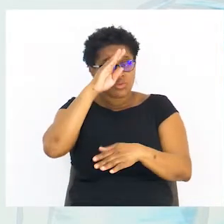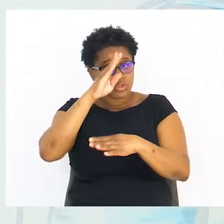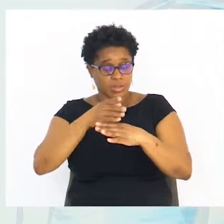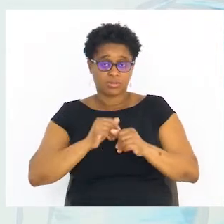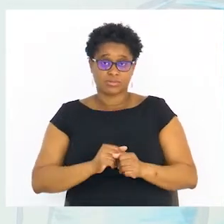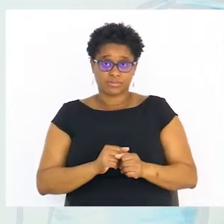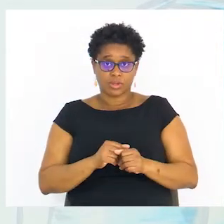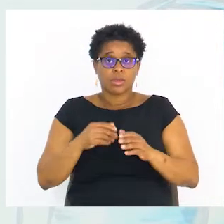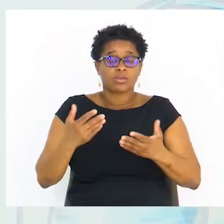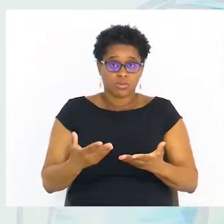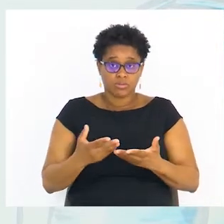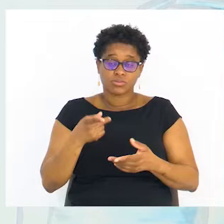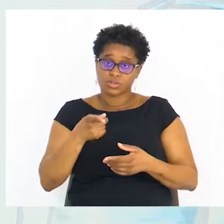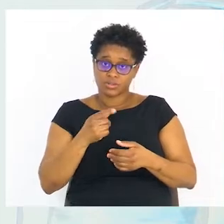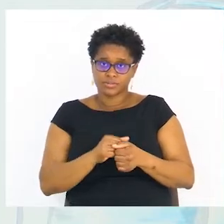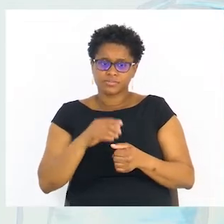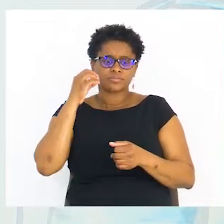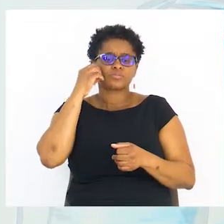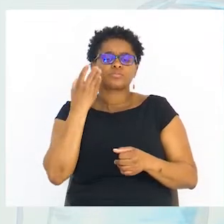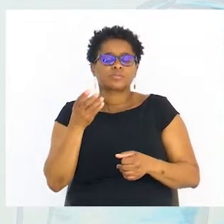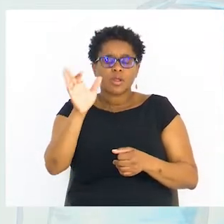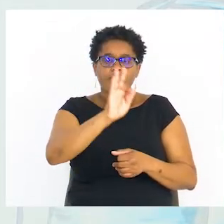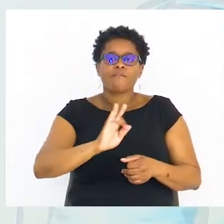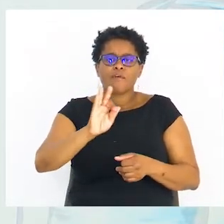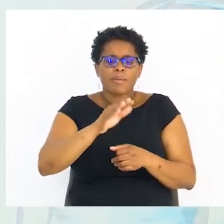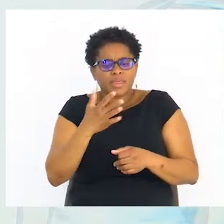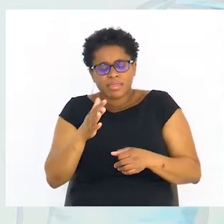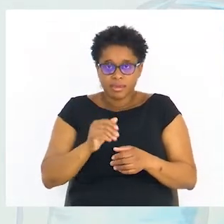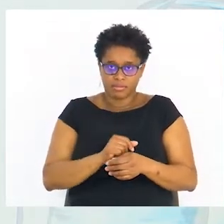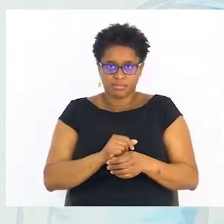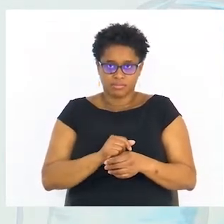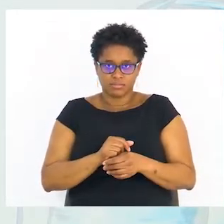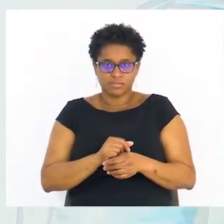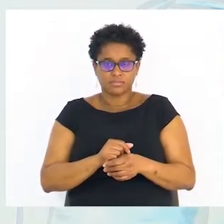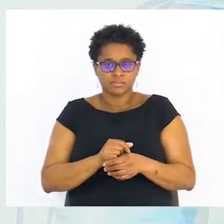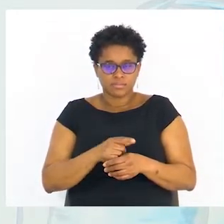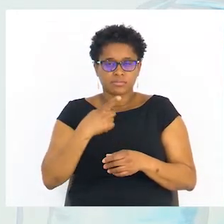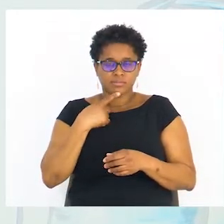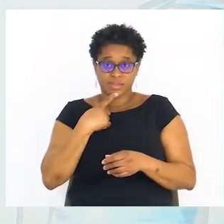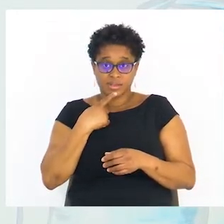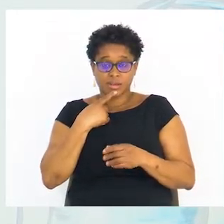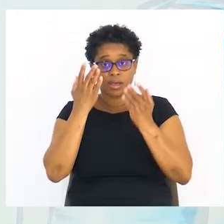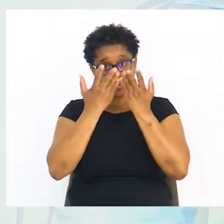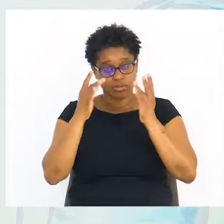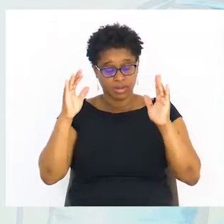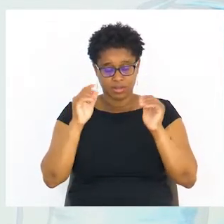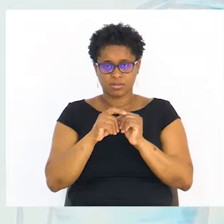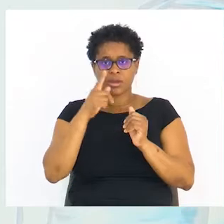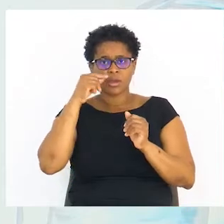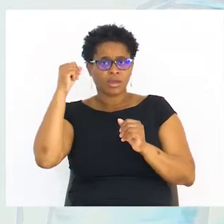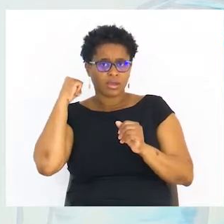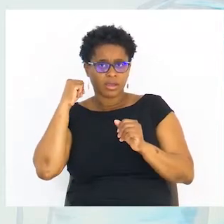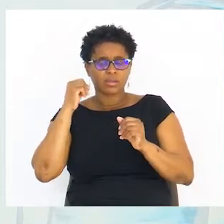por isso, como forma de tentar dominar a natureza, eles